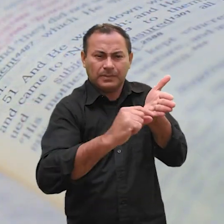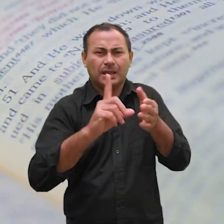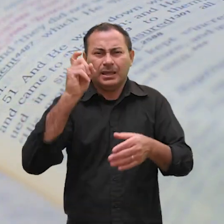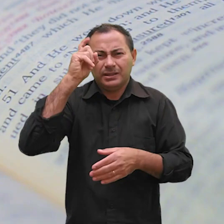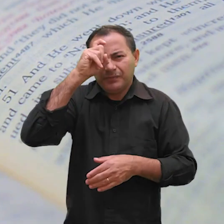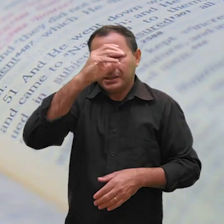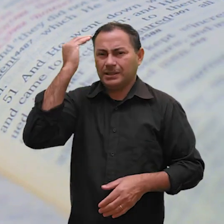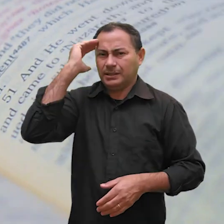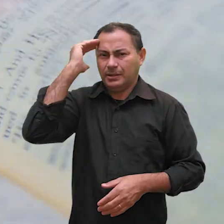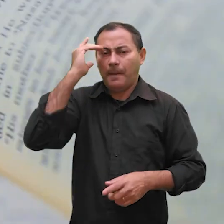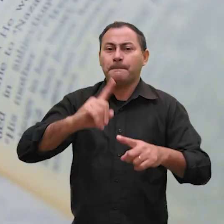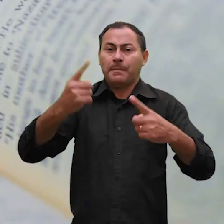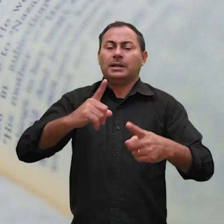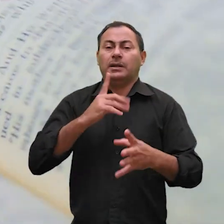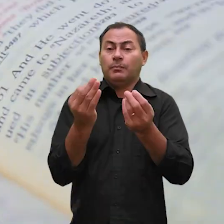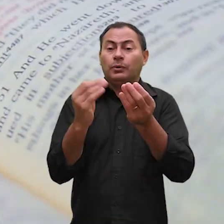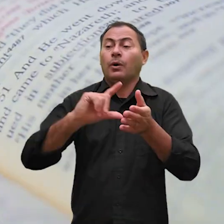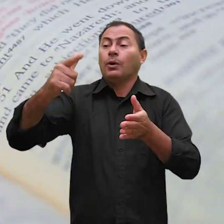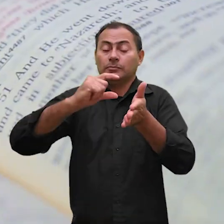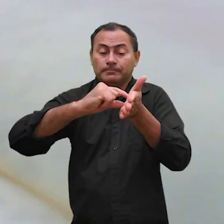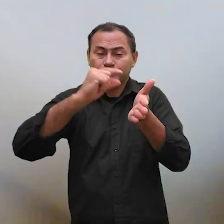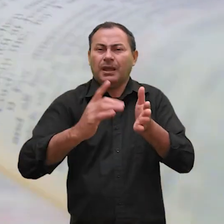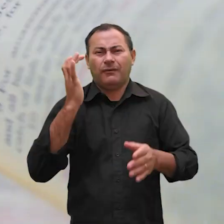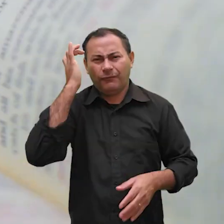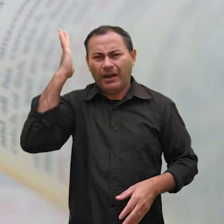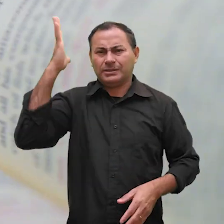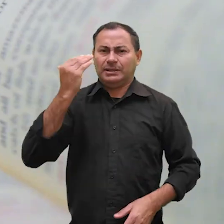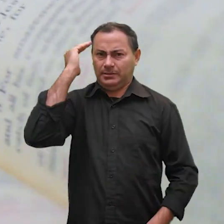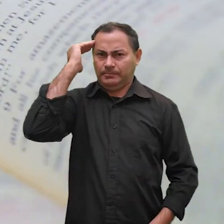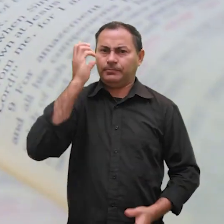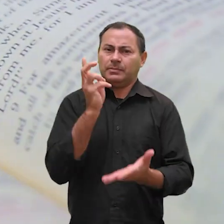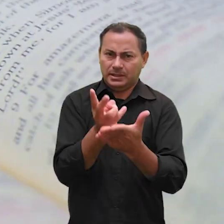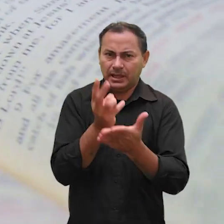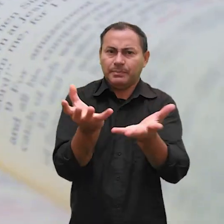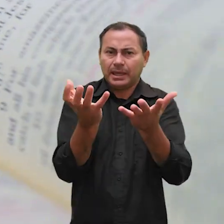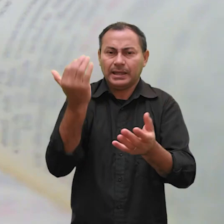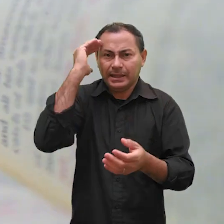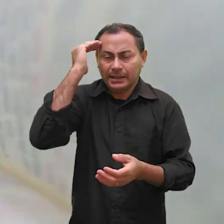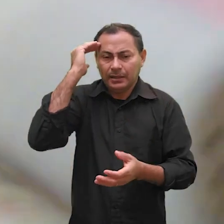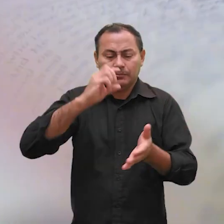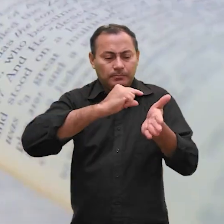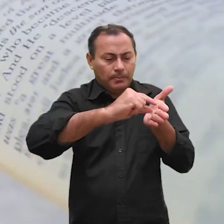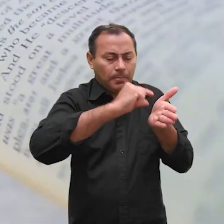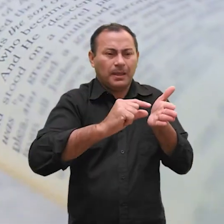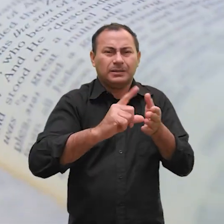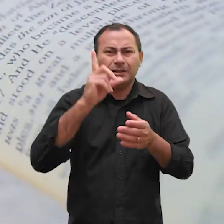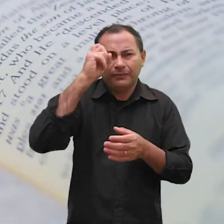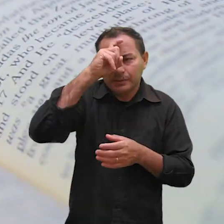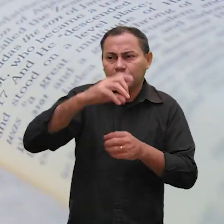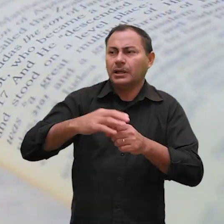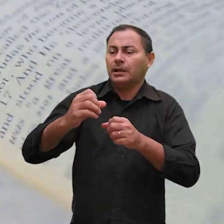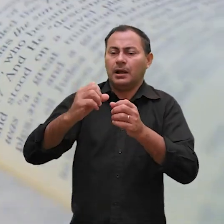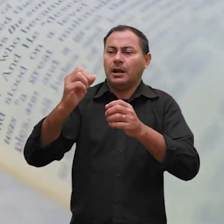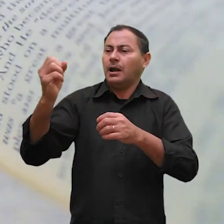que são difíceis de entender, mas existem muitos outros de fácil compreensão. Sempre procure interpretar os versículos